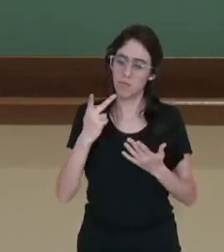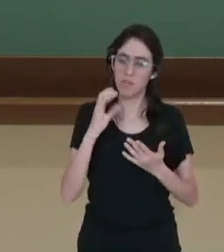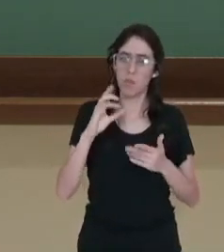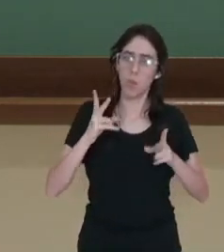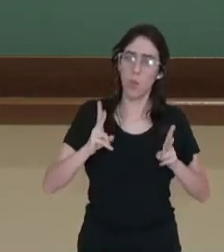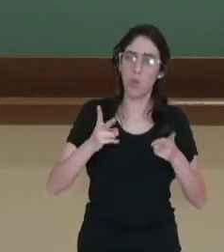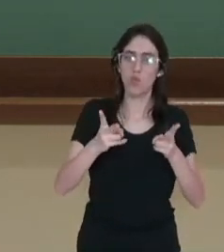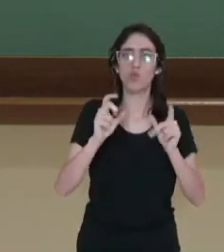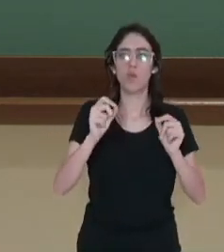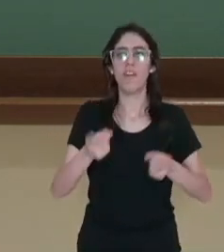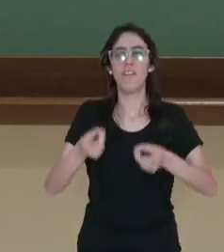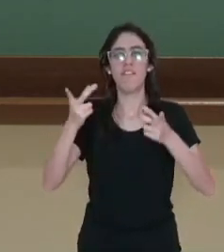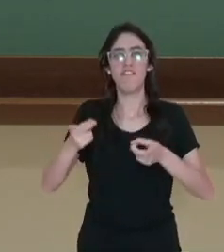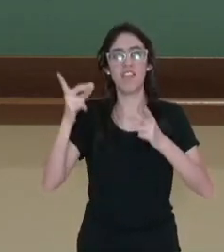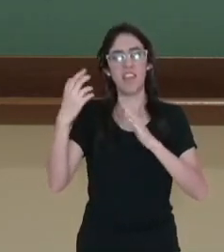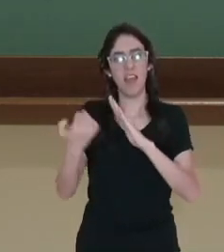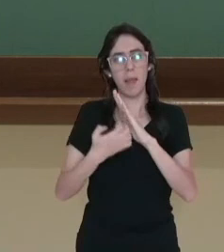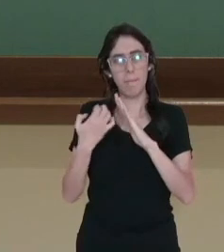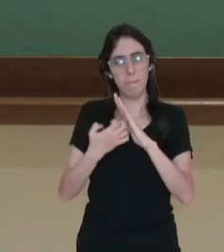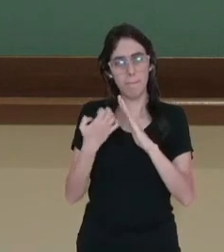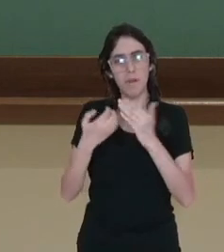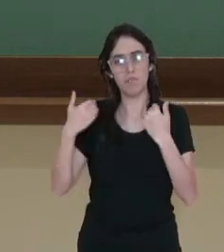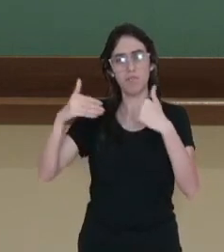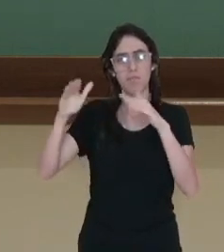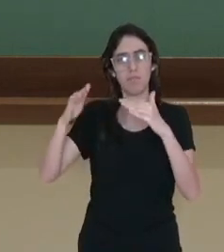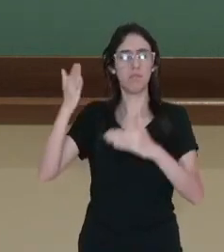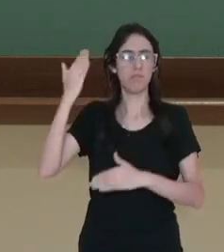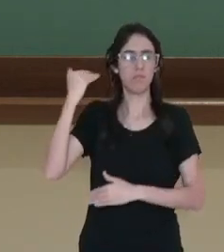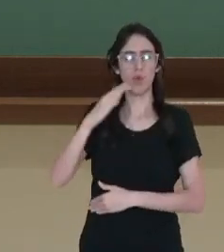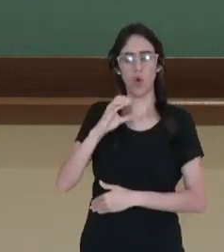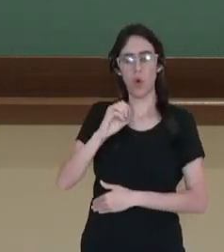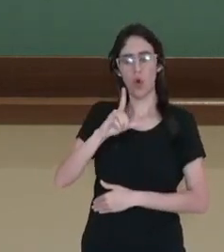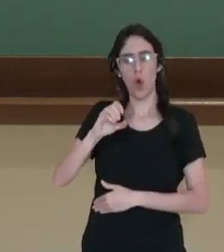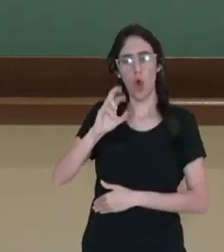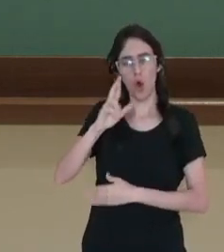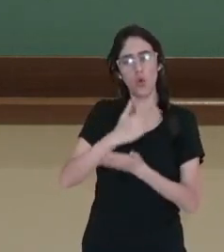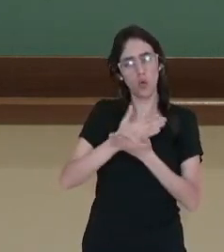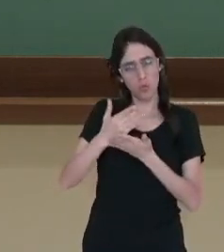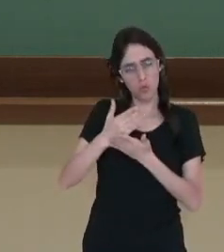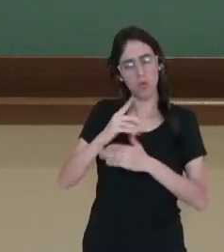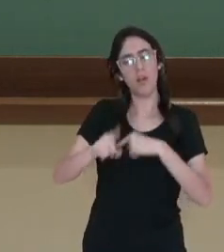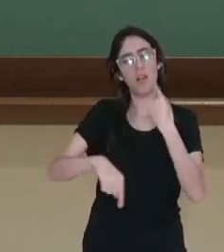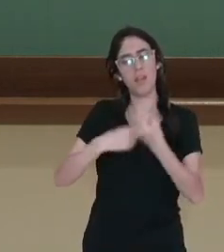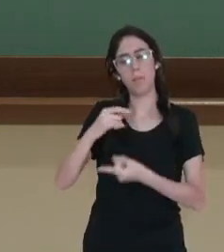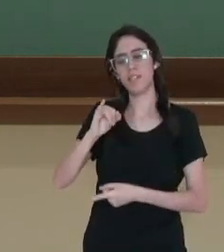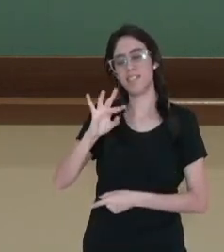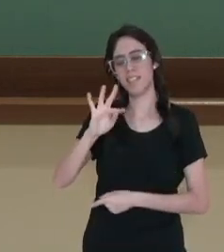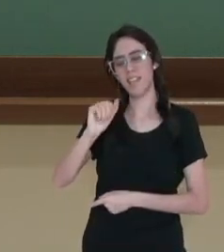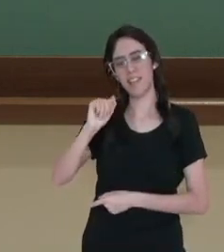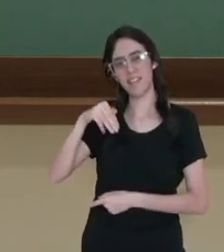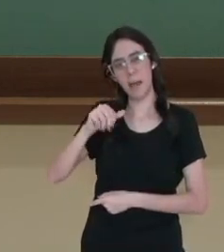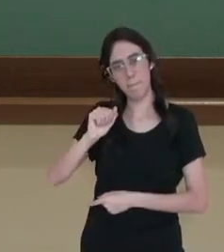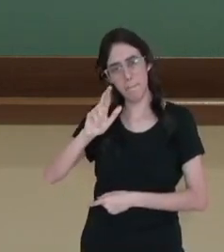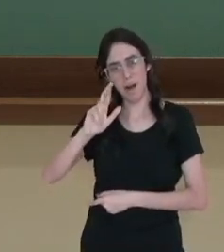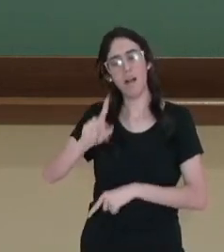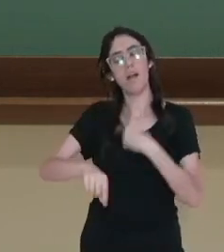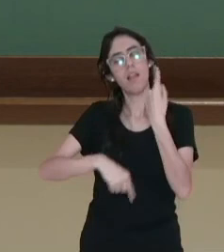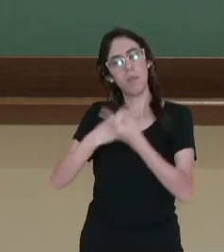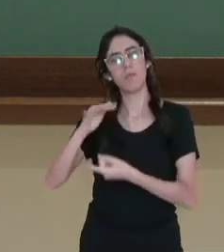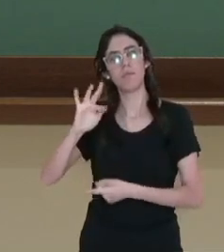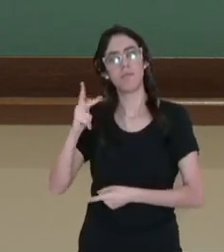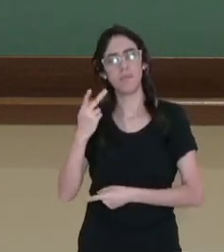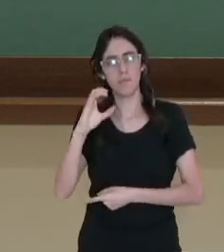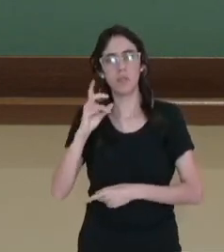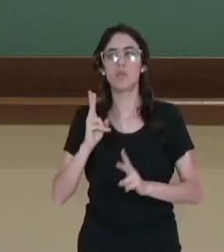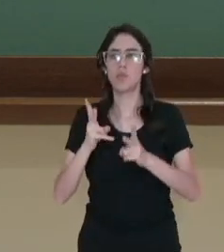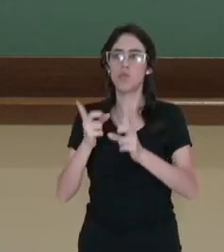de privatizações iniciada por Fernando Collor e continuada por Itamar Franco, que prosseguiu com Fernando Henrique